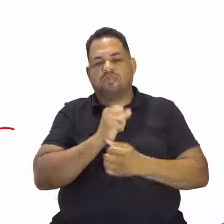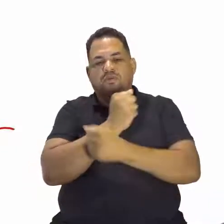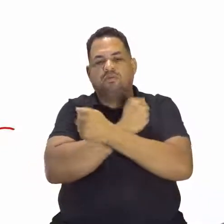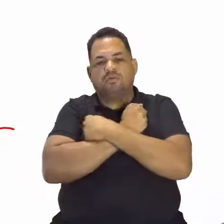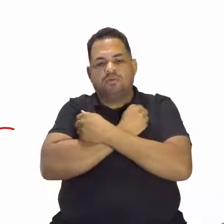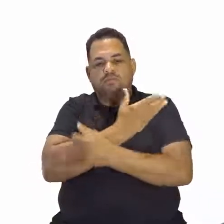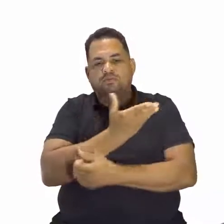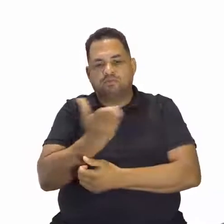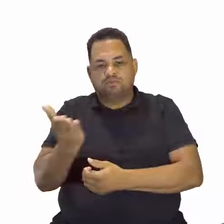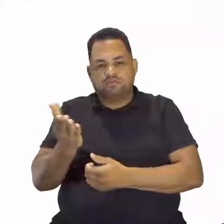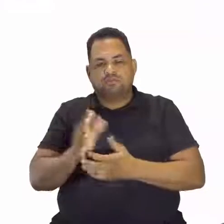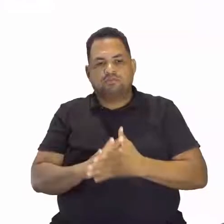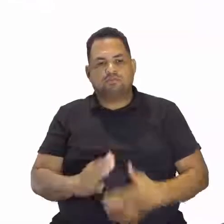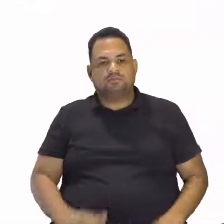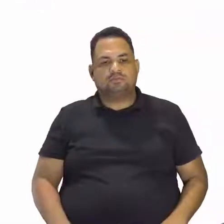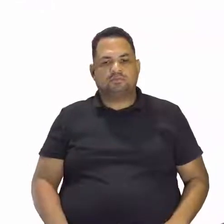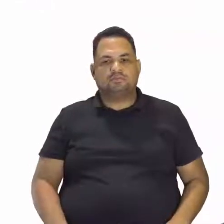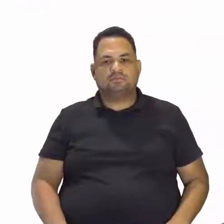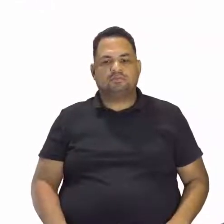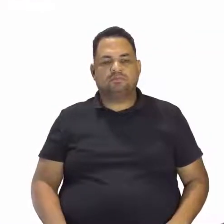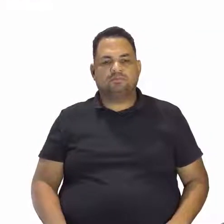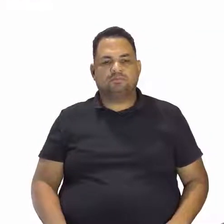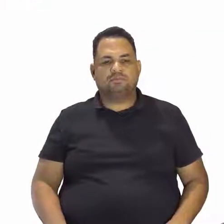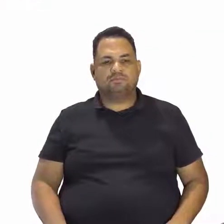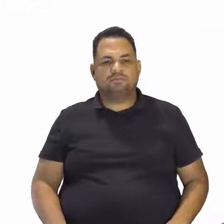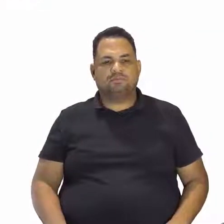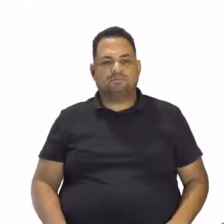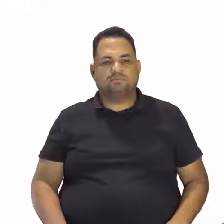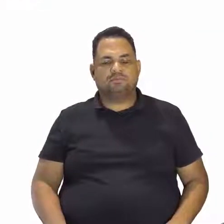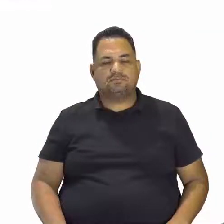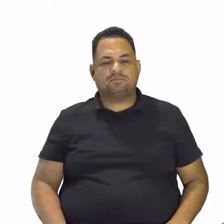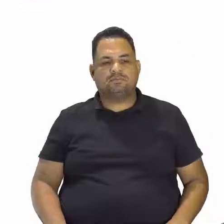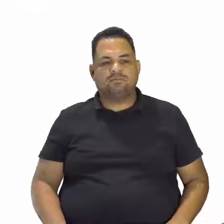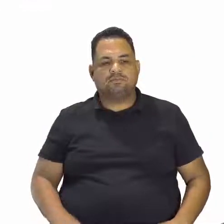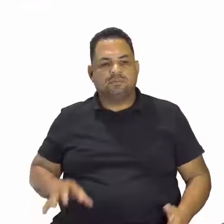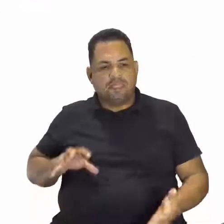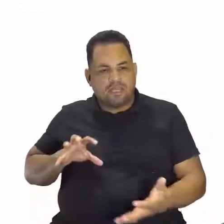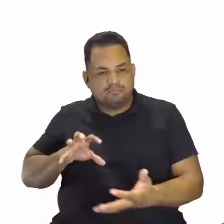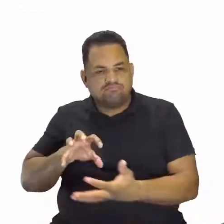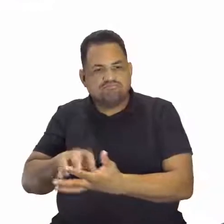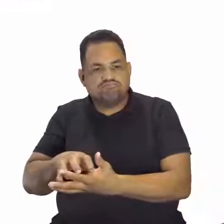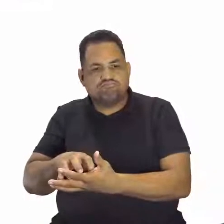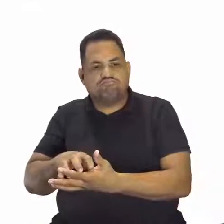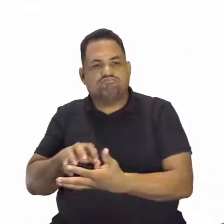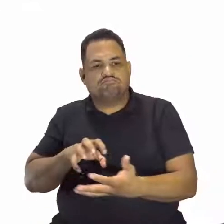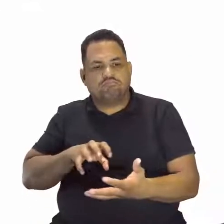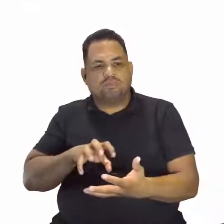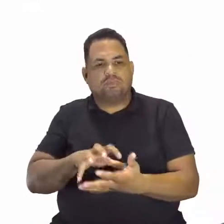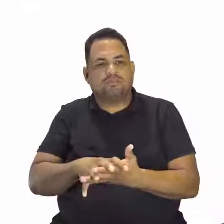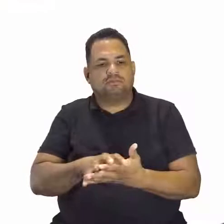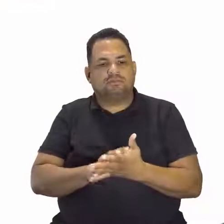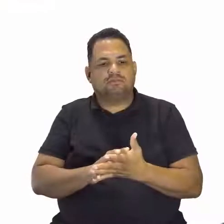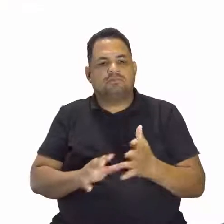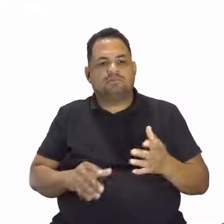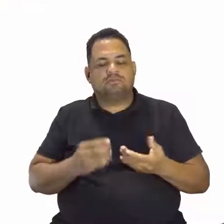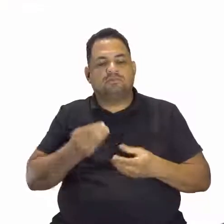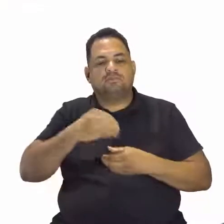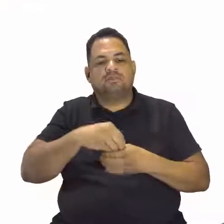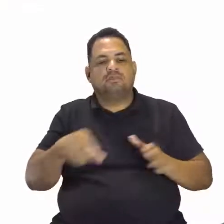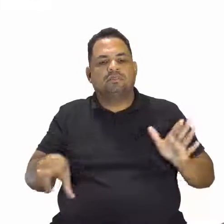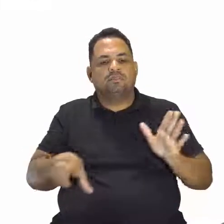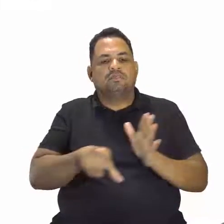escola maravilhosa. As invasões ilegais nas terras indígenas são um dos maiores